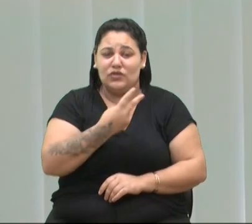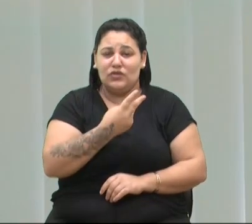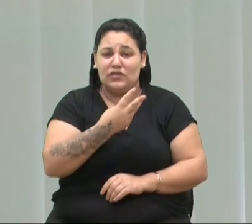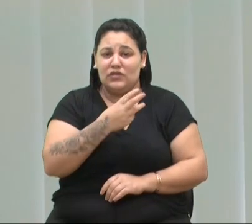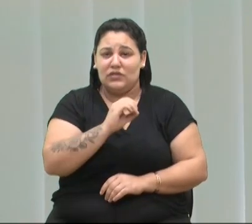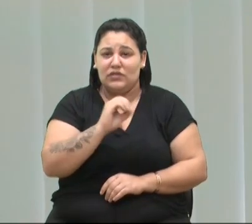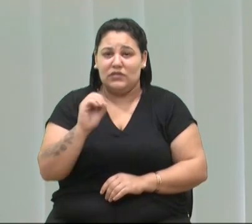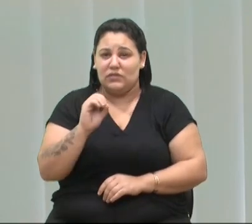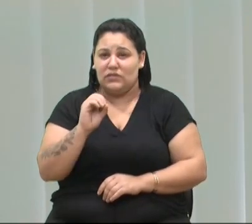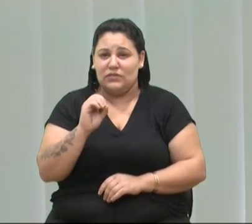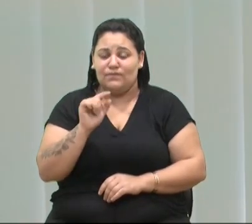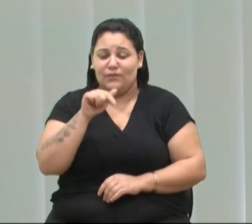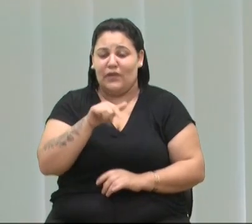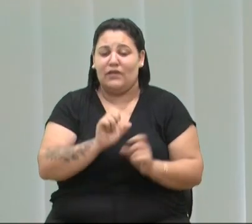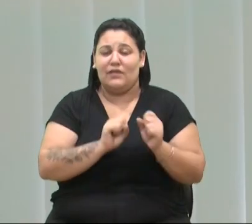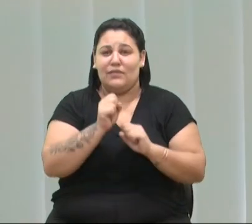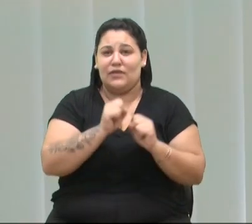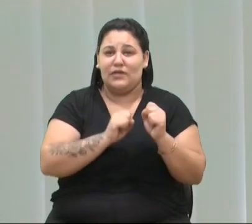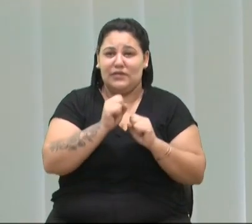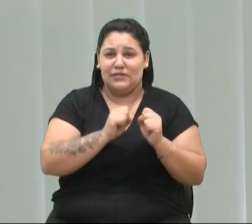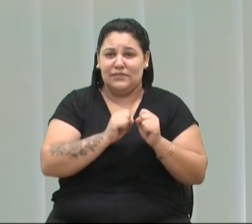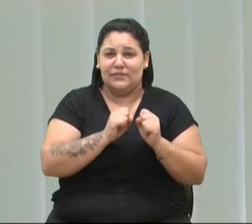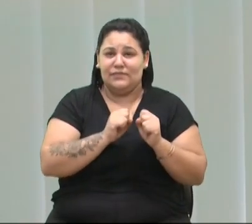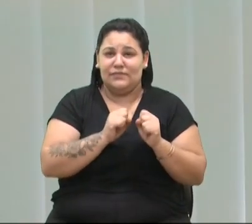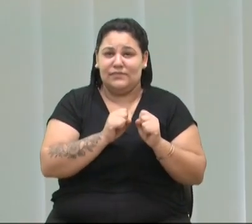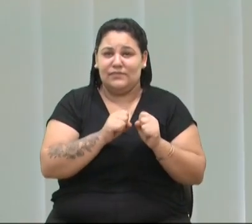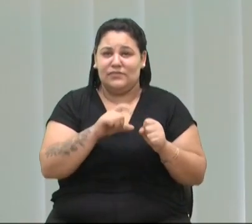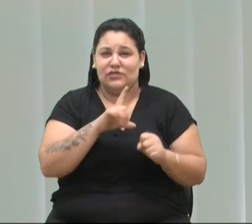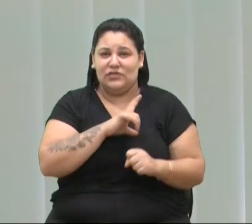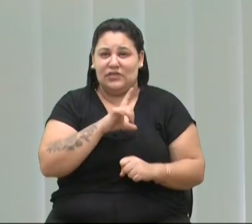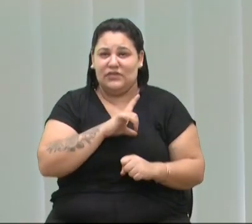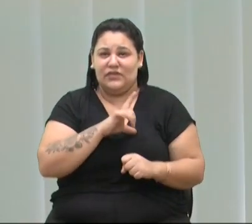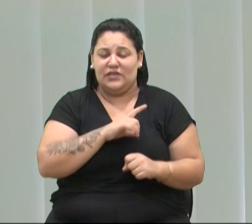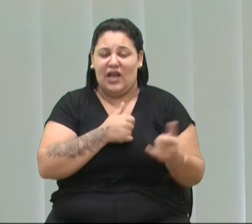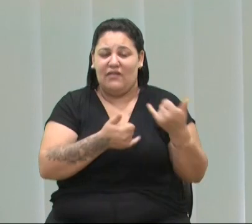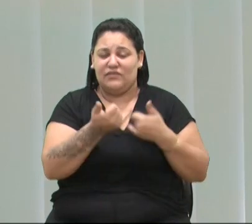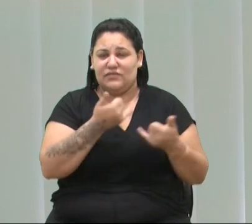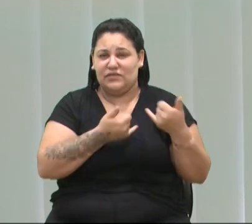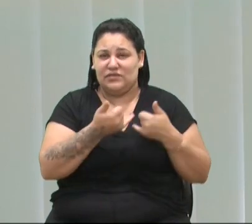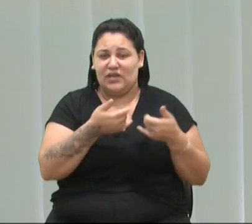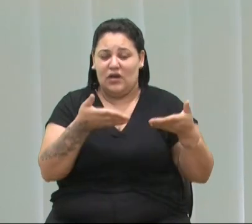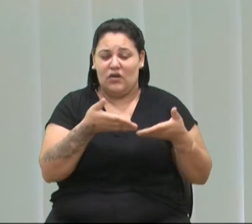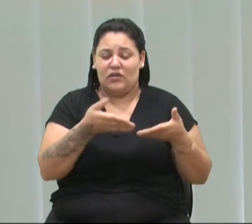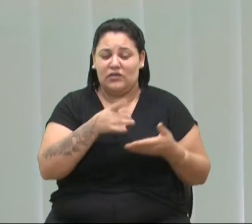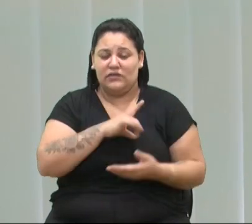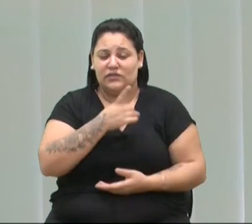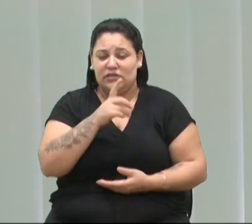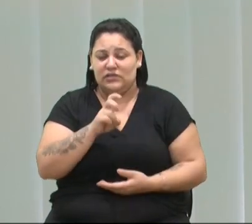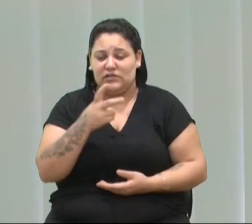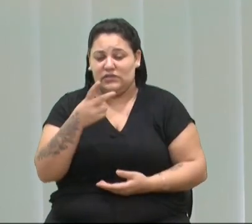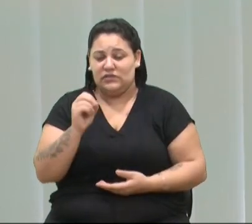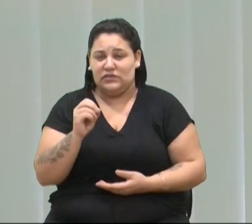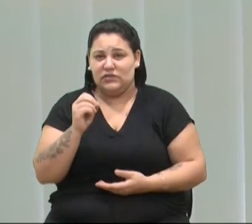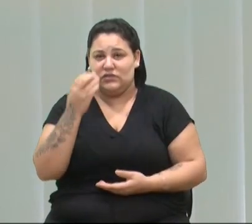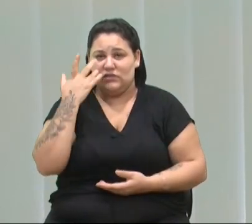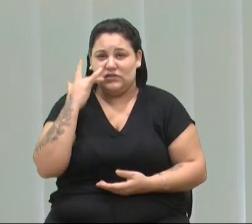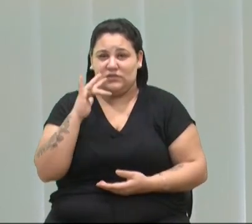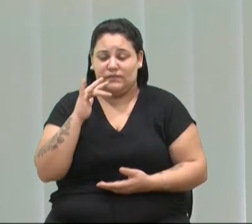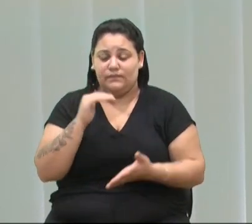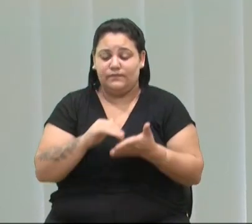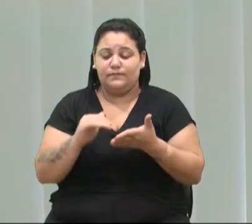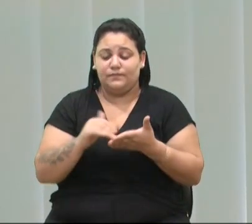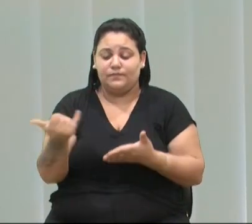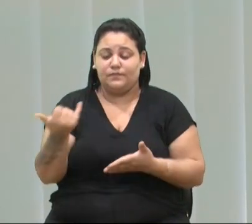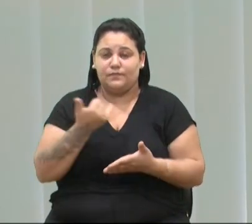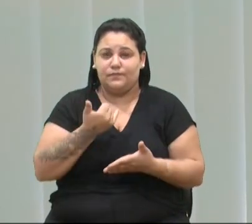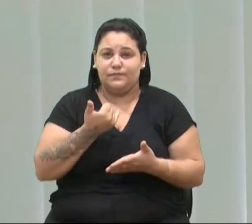essa empresa acabou, a gente teve essa notícia agora fazem uns 15, 20 dias, que a secretária Margarete me passou que eles